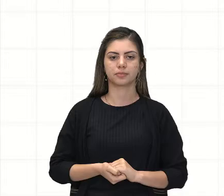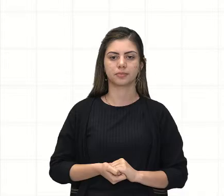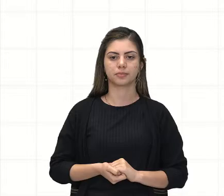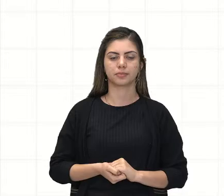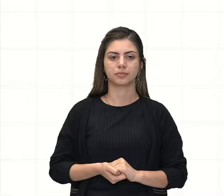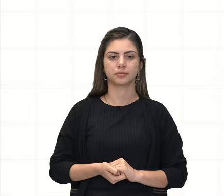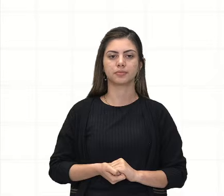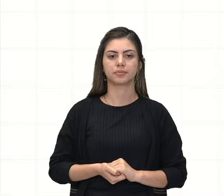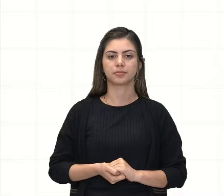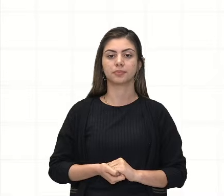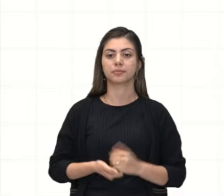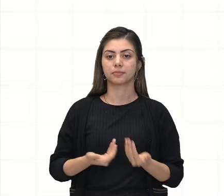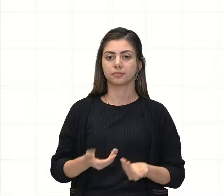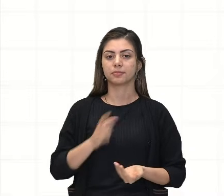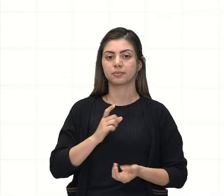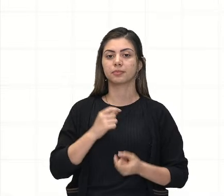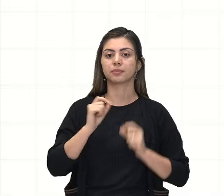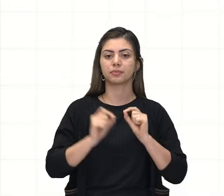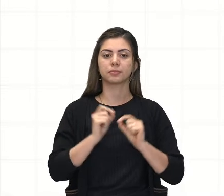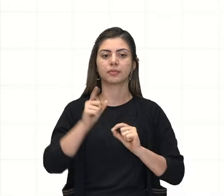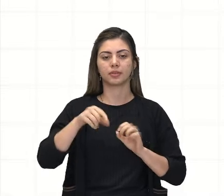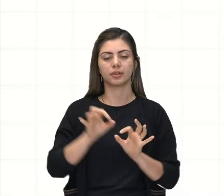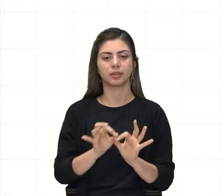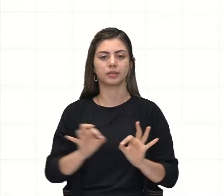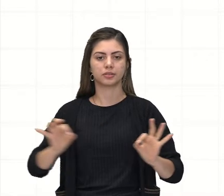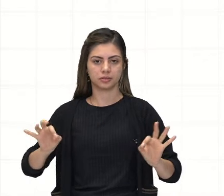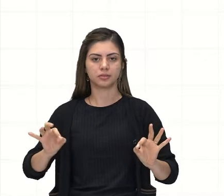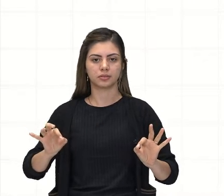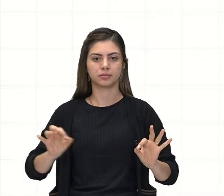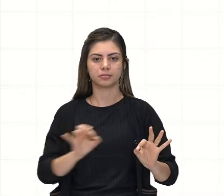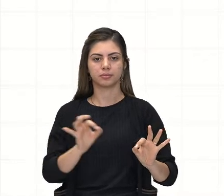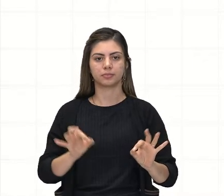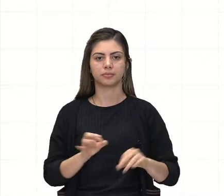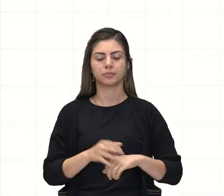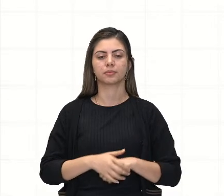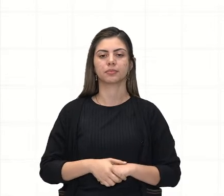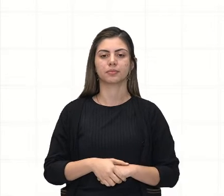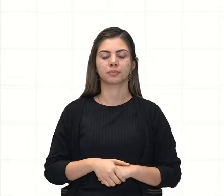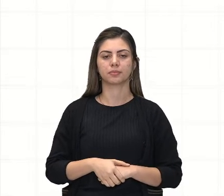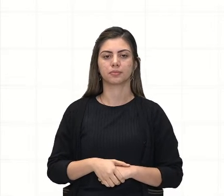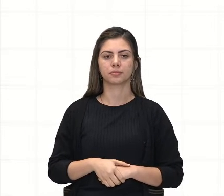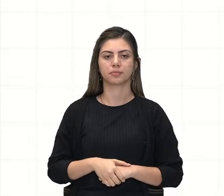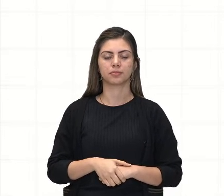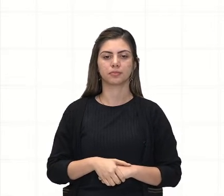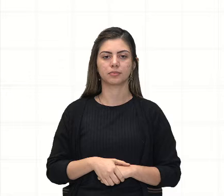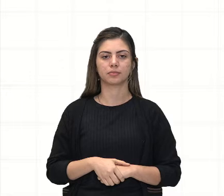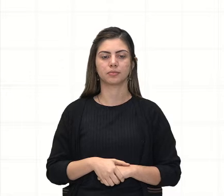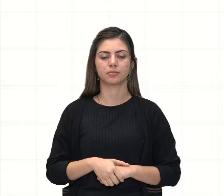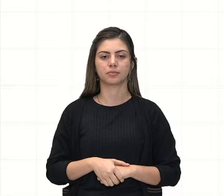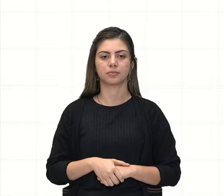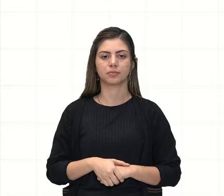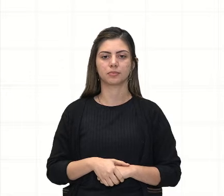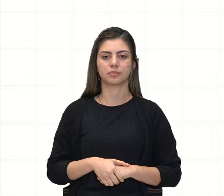e também as nossas coordenadas dos pontos.